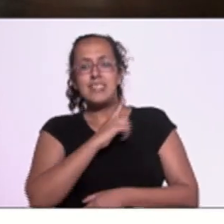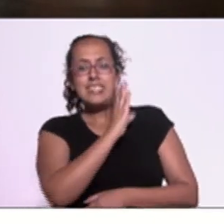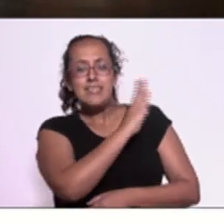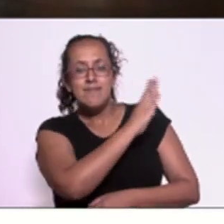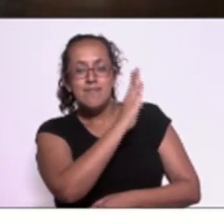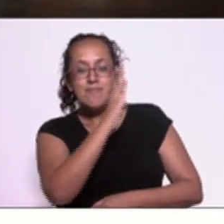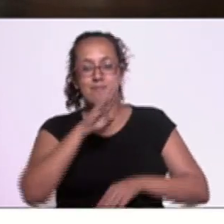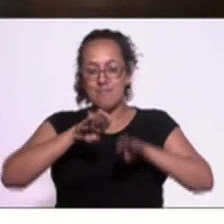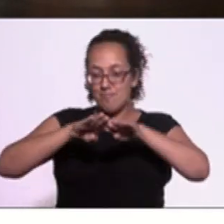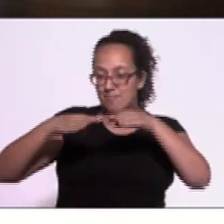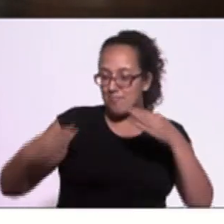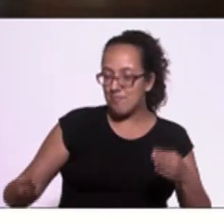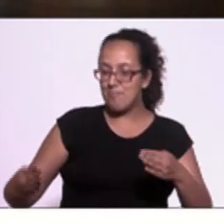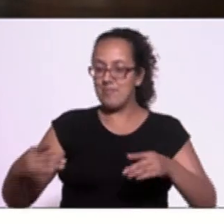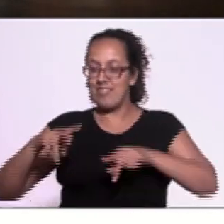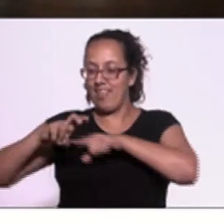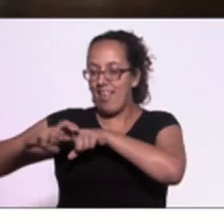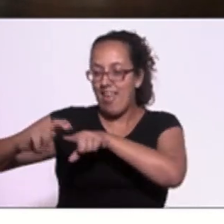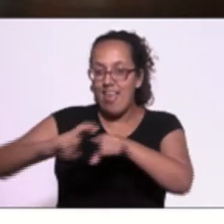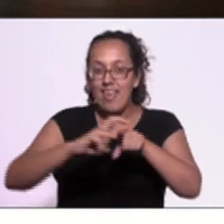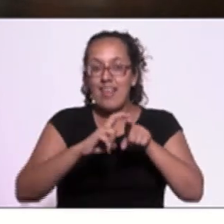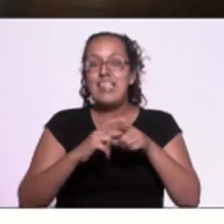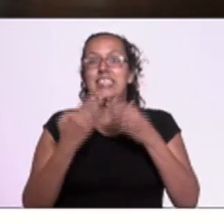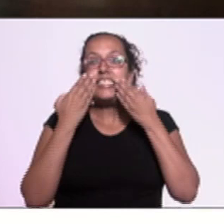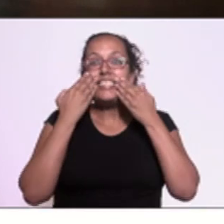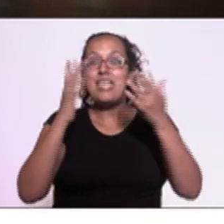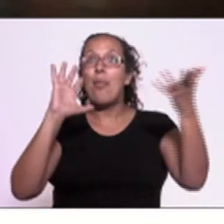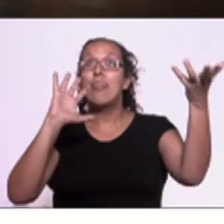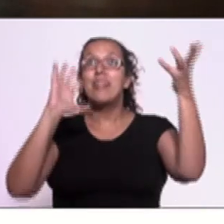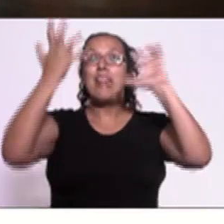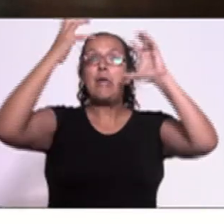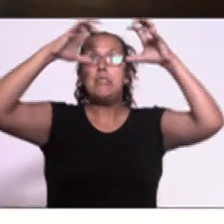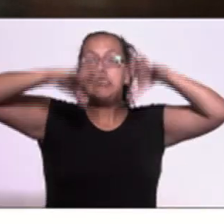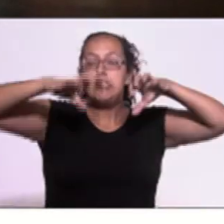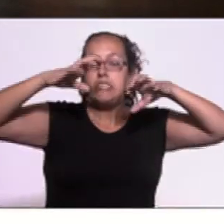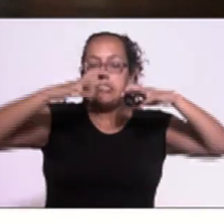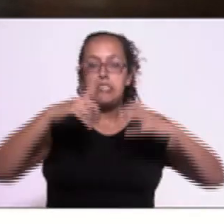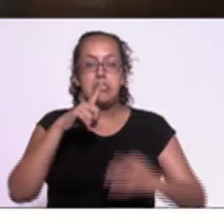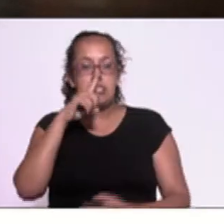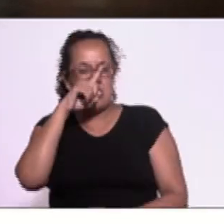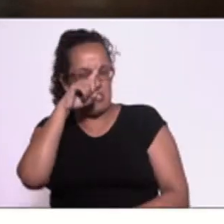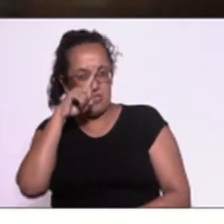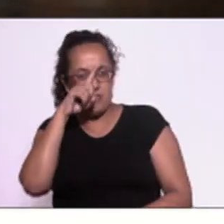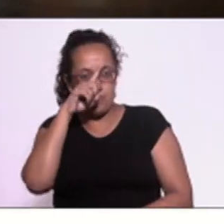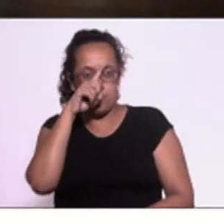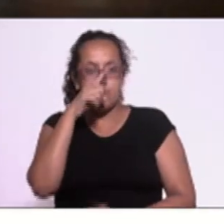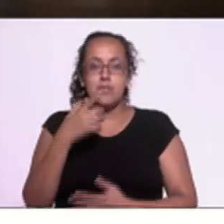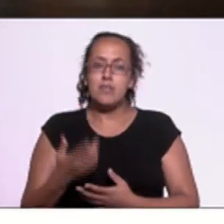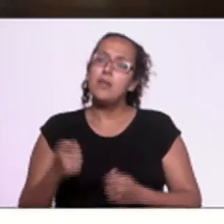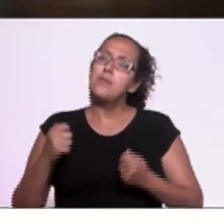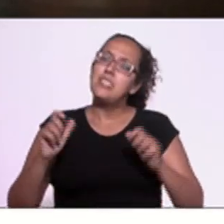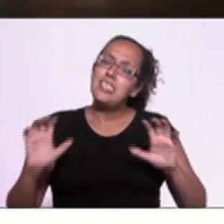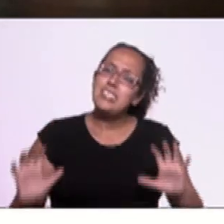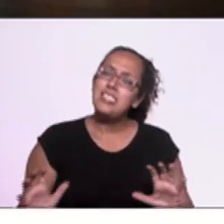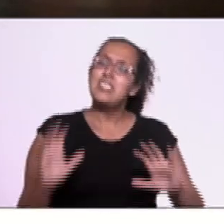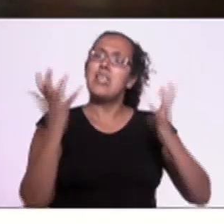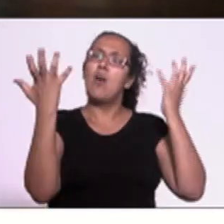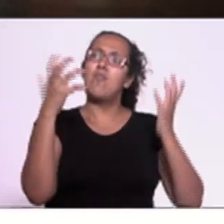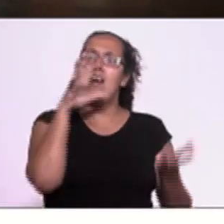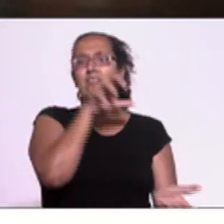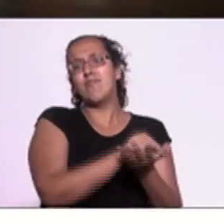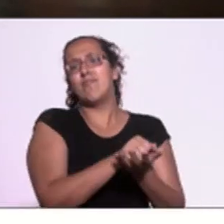século XIX, que ficou exposto a intempéries climáticas. É urgente que salvemos esse